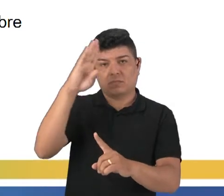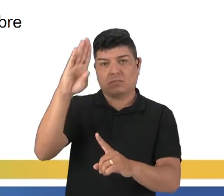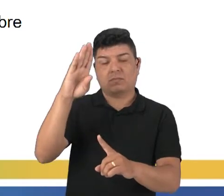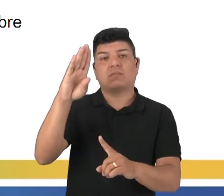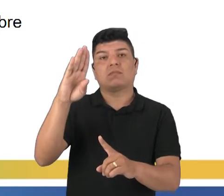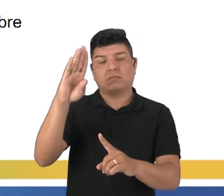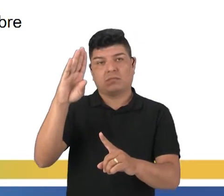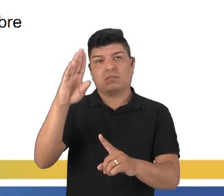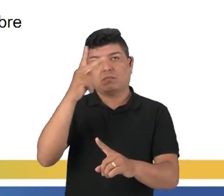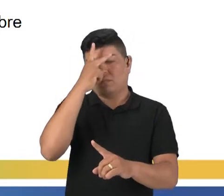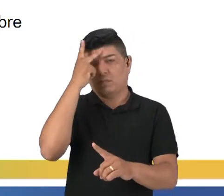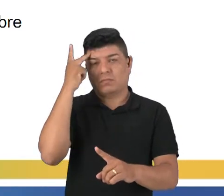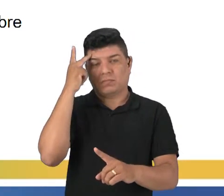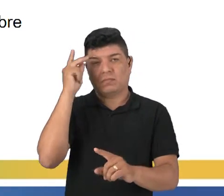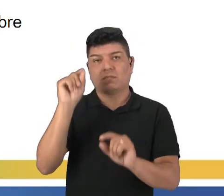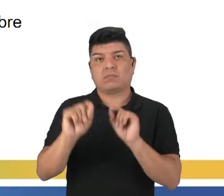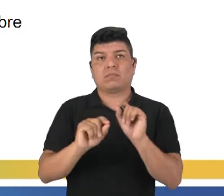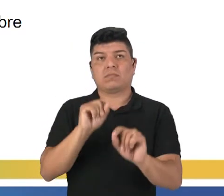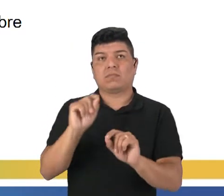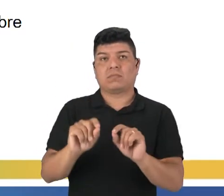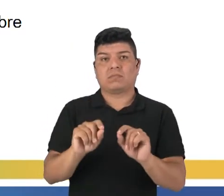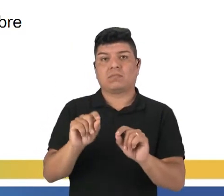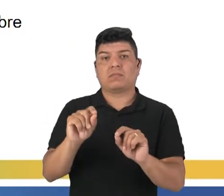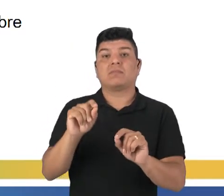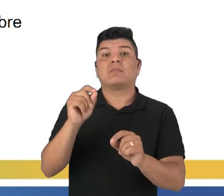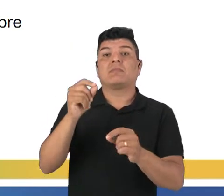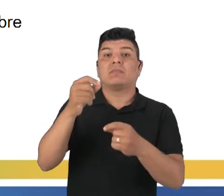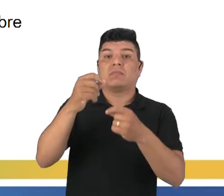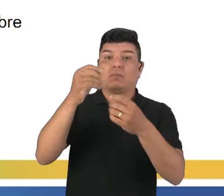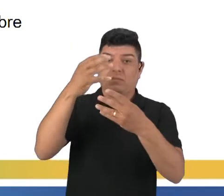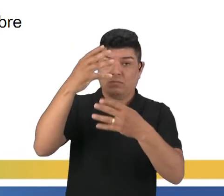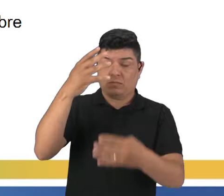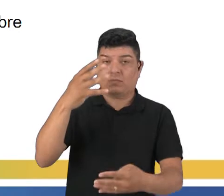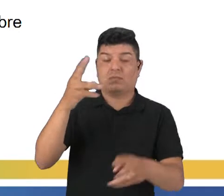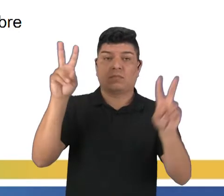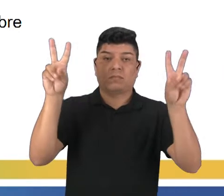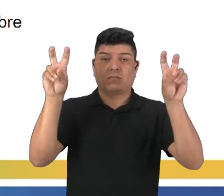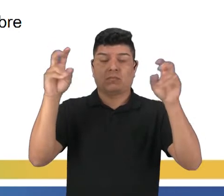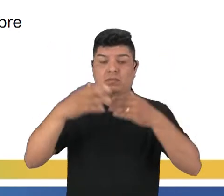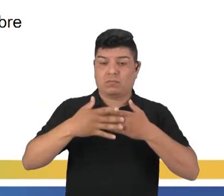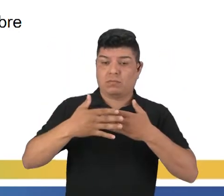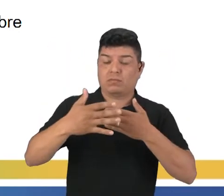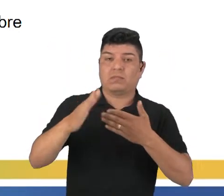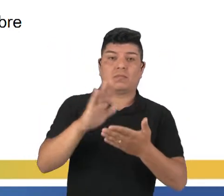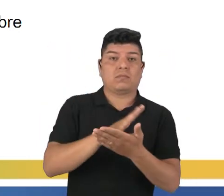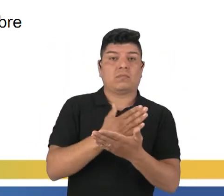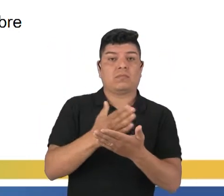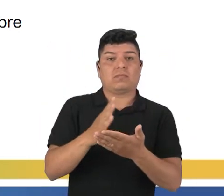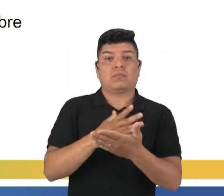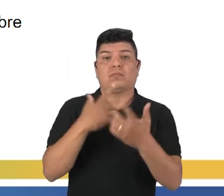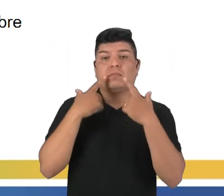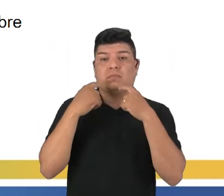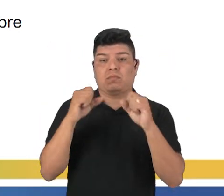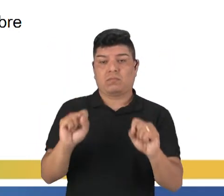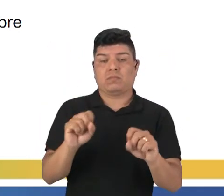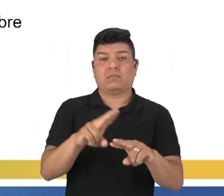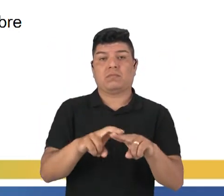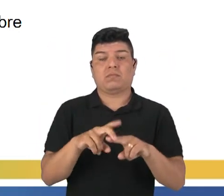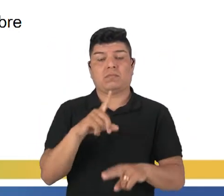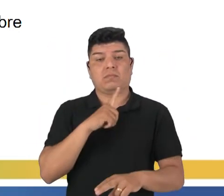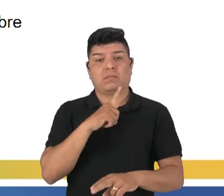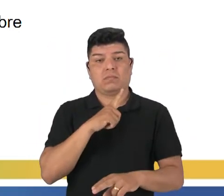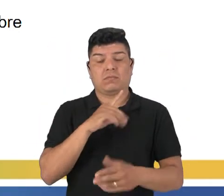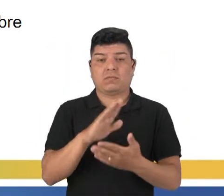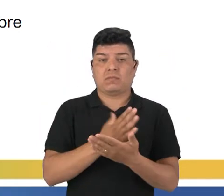do locutor, que é o emissor, é explanar sobre determinado assunto a partir de alguns recursos linguísticos. Então, ele vai ter